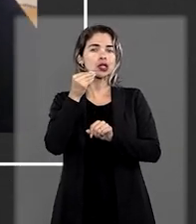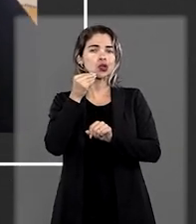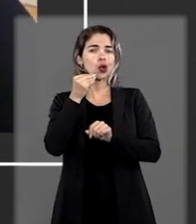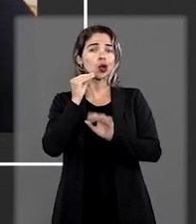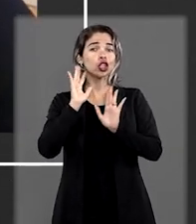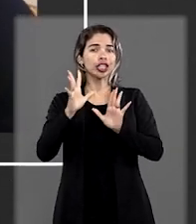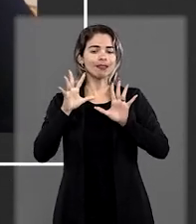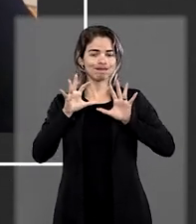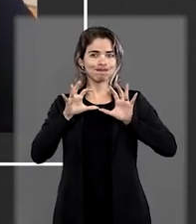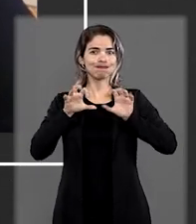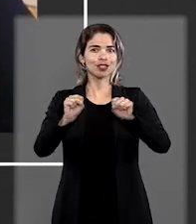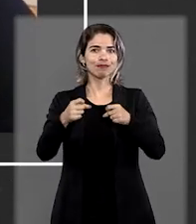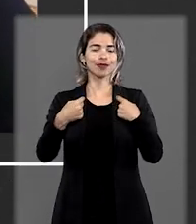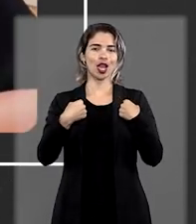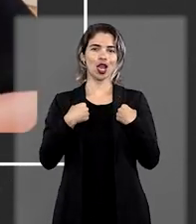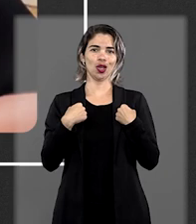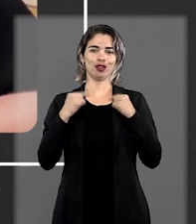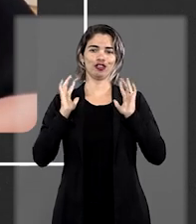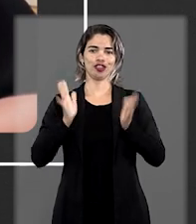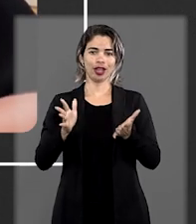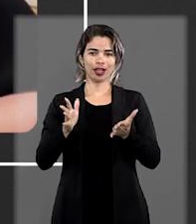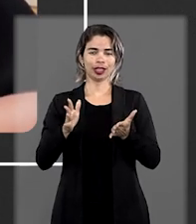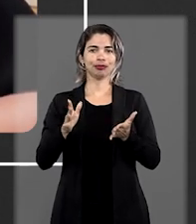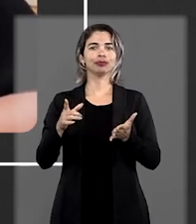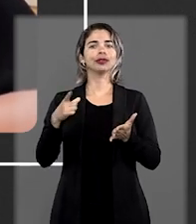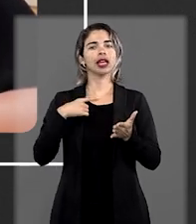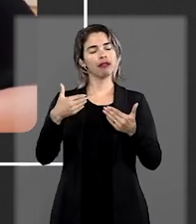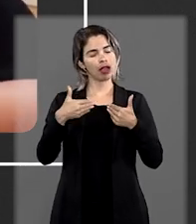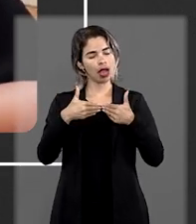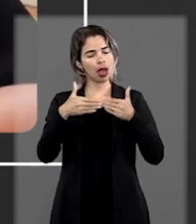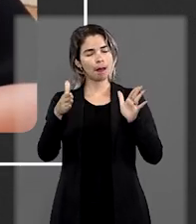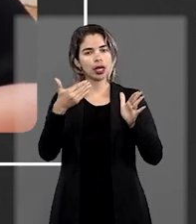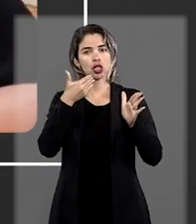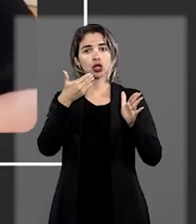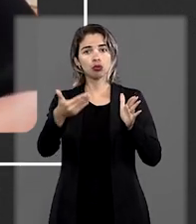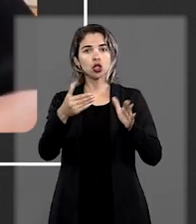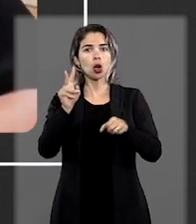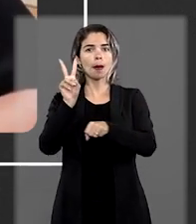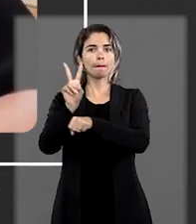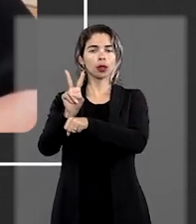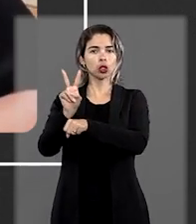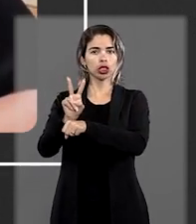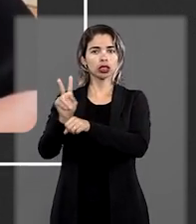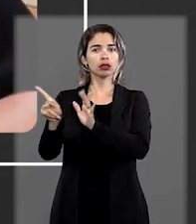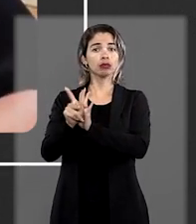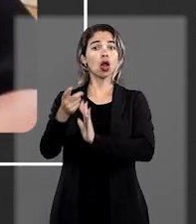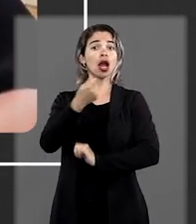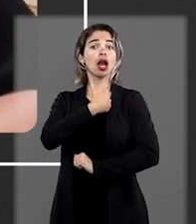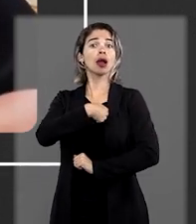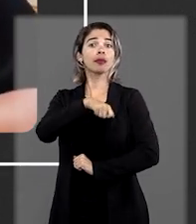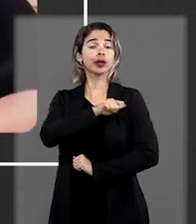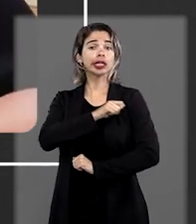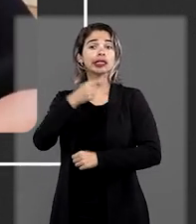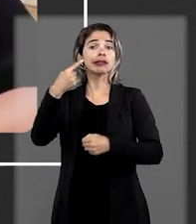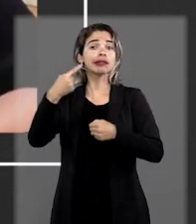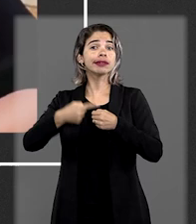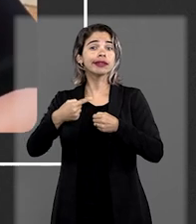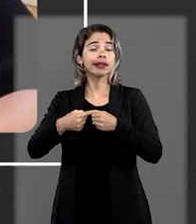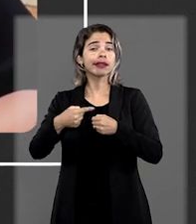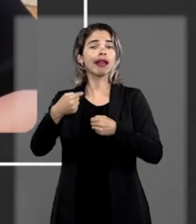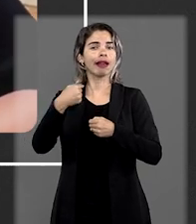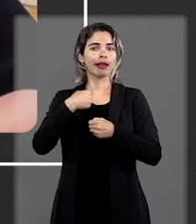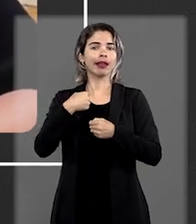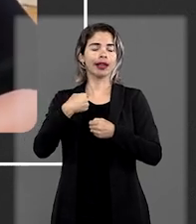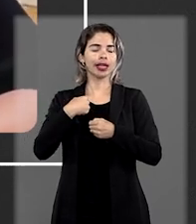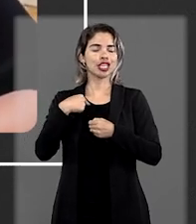tentou, né, me estuprar. Foi aberto um pedido de medida protetiva na delegacia da cidade